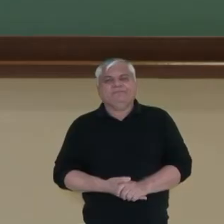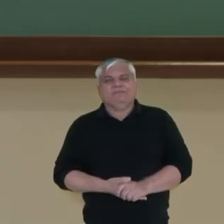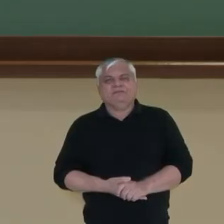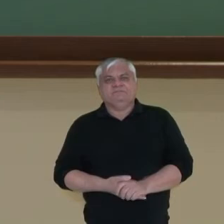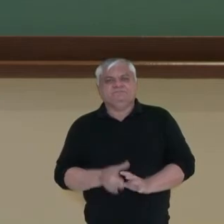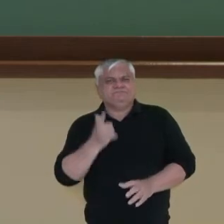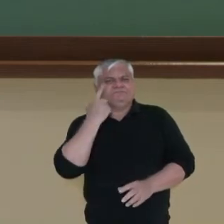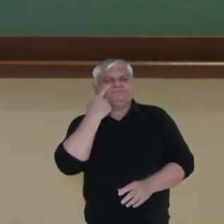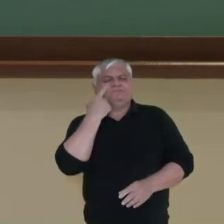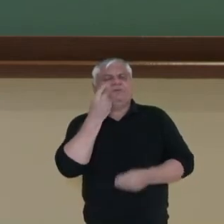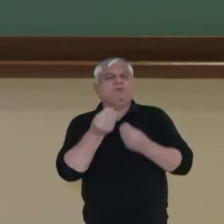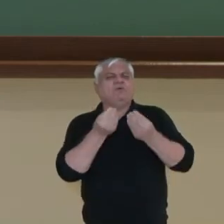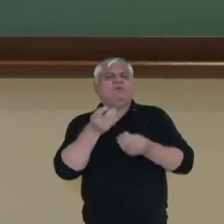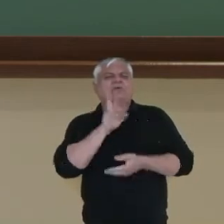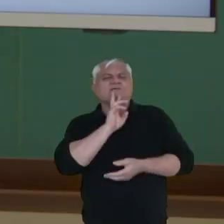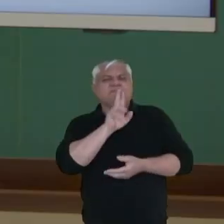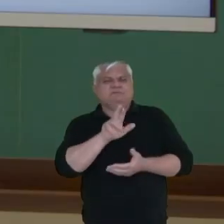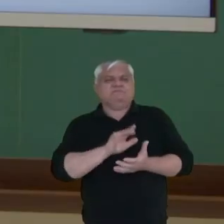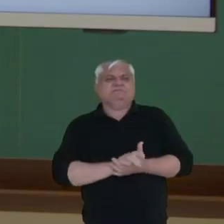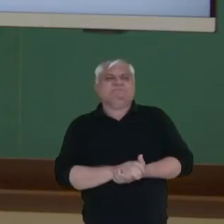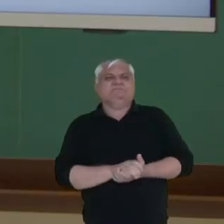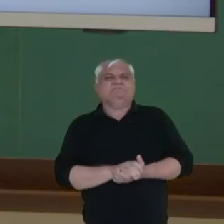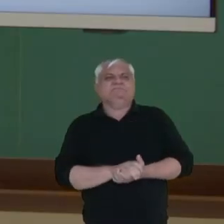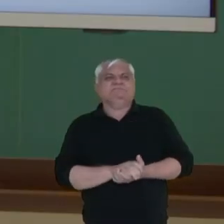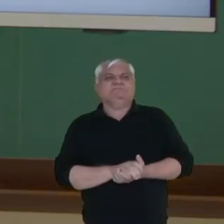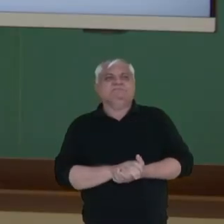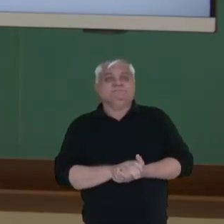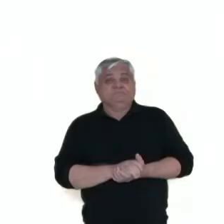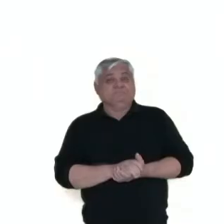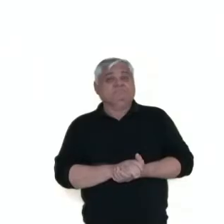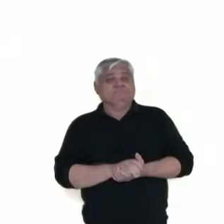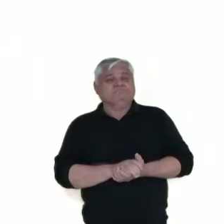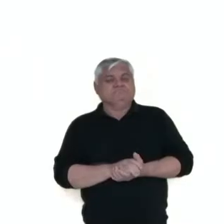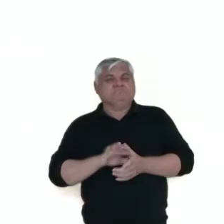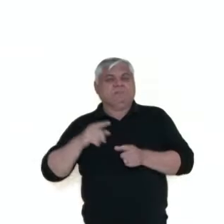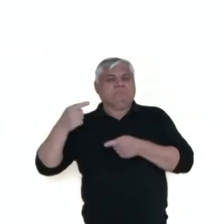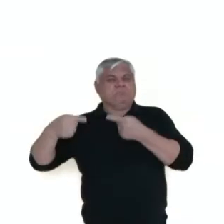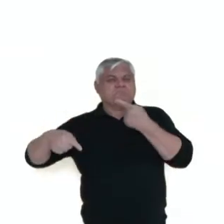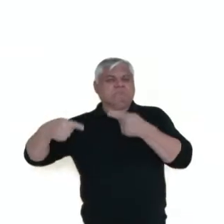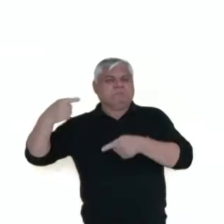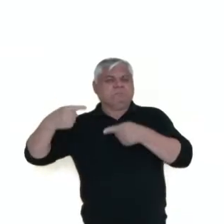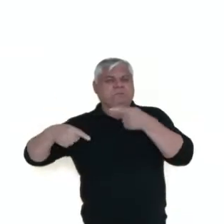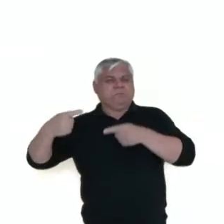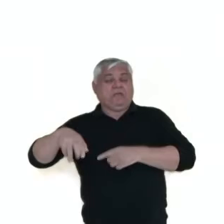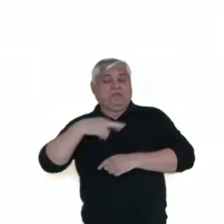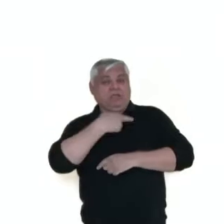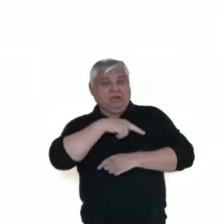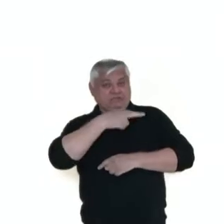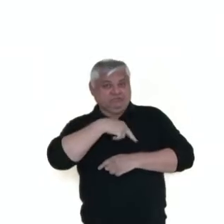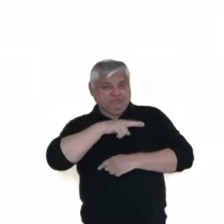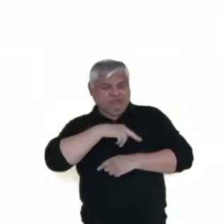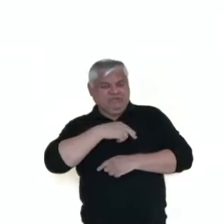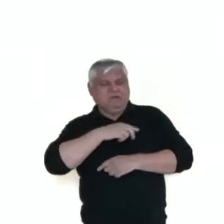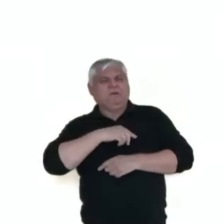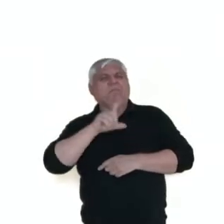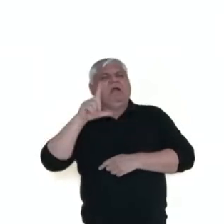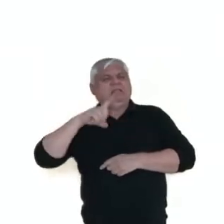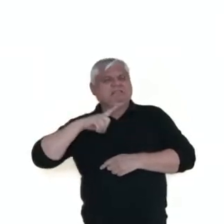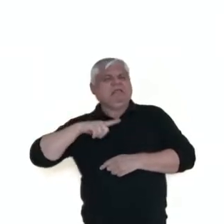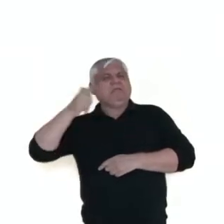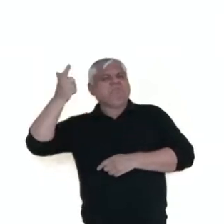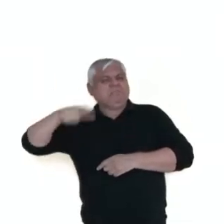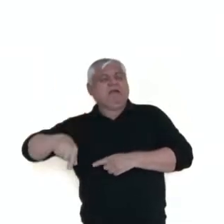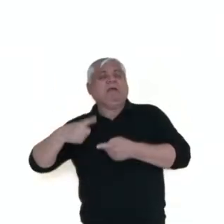Vamos ver como fica a possível resposta? Além da disputa religiosa, a região é considerada estratégica do ponto de